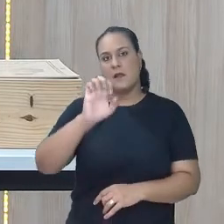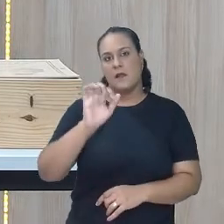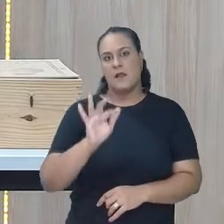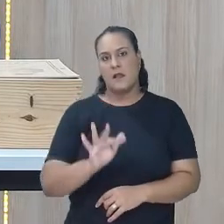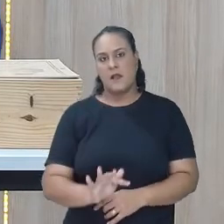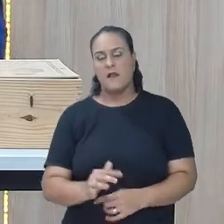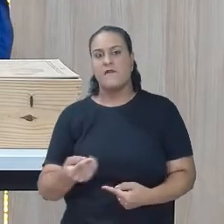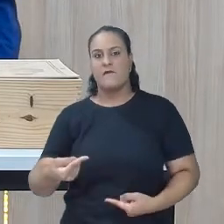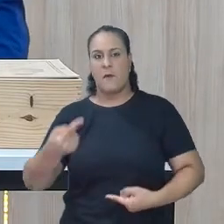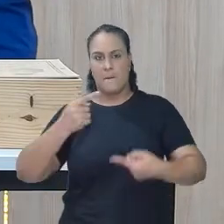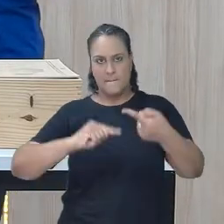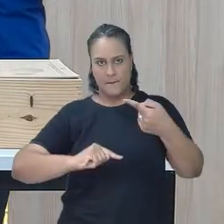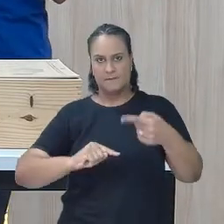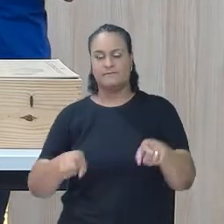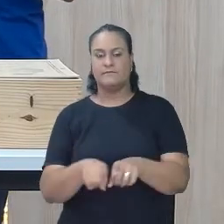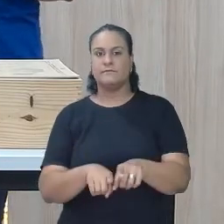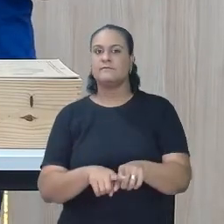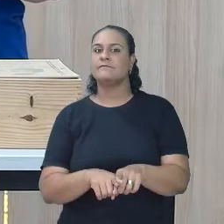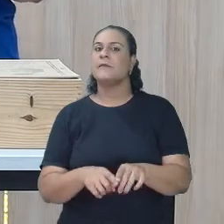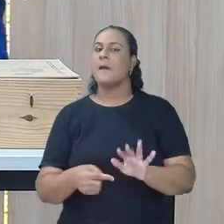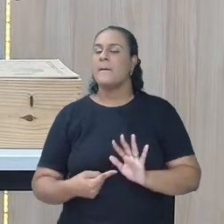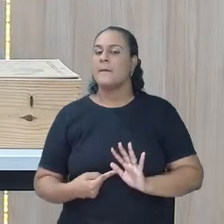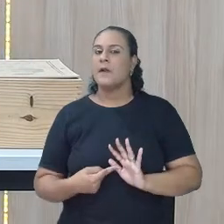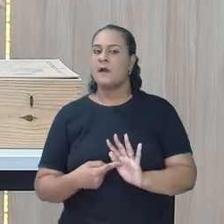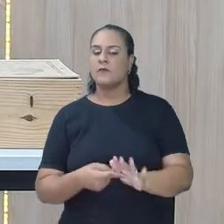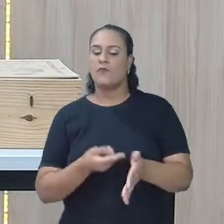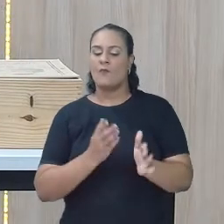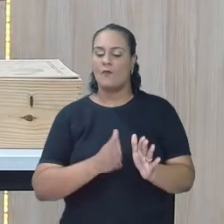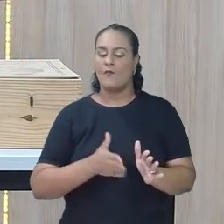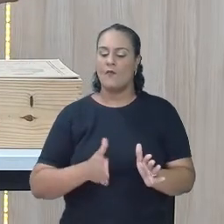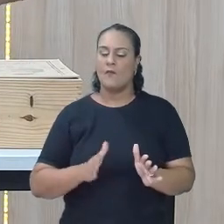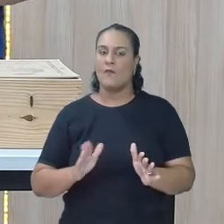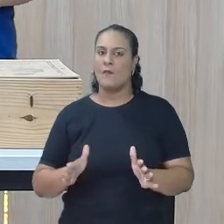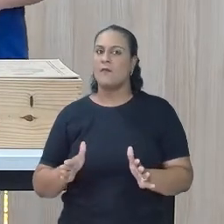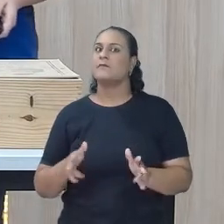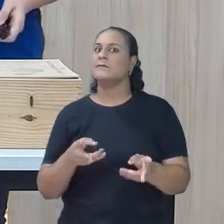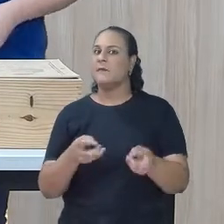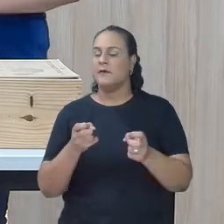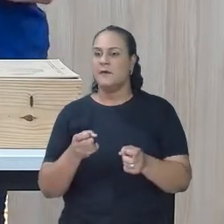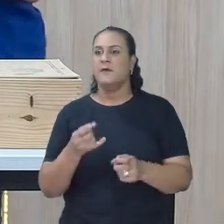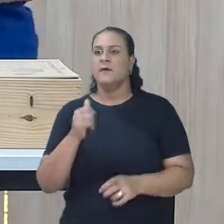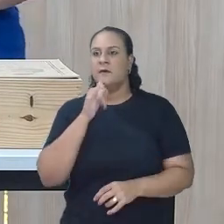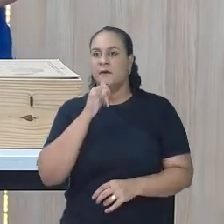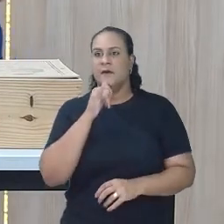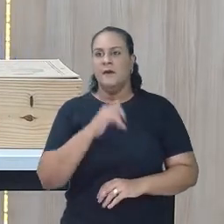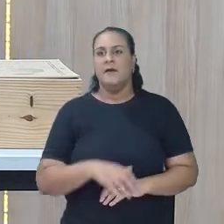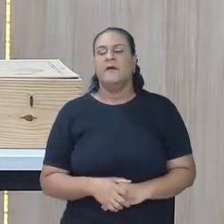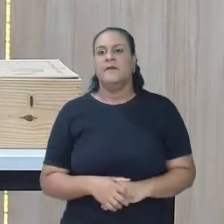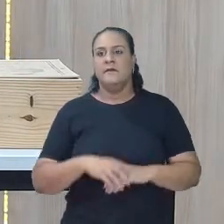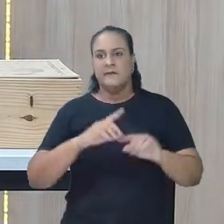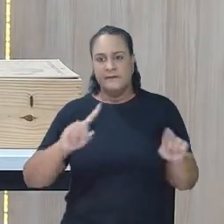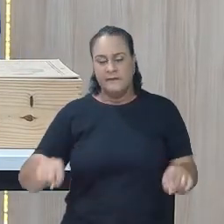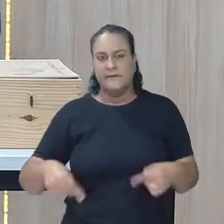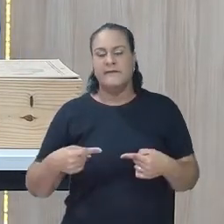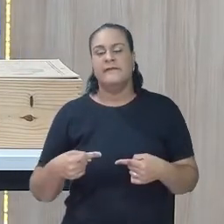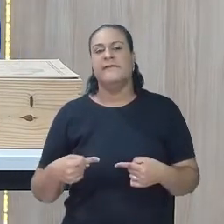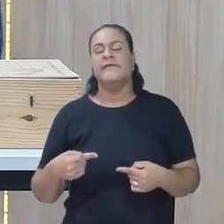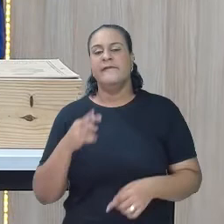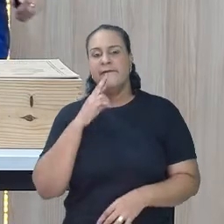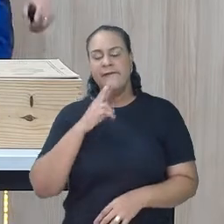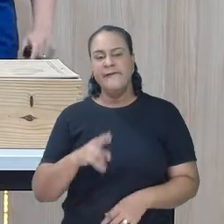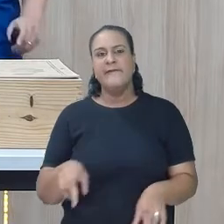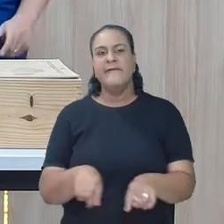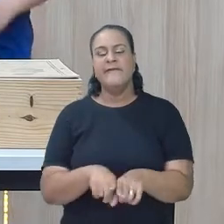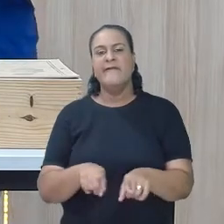letra F, né? Então, assim, já para ajudar na sequência, a gente já tinha visto esse exemplo também, tá certo? Um desafio que a gente resolveu na aula passada, que foi